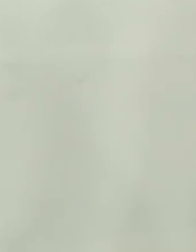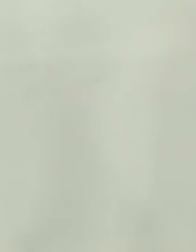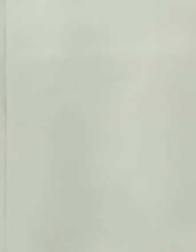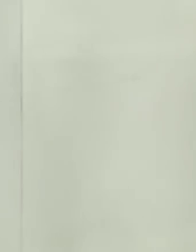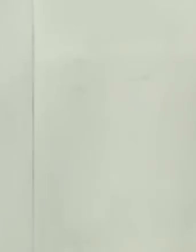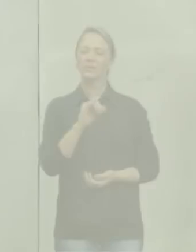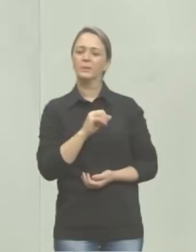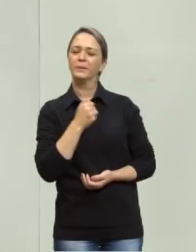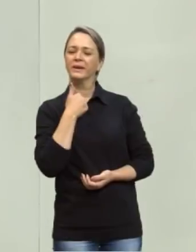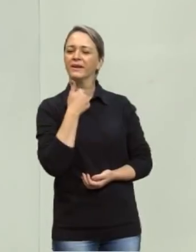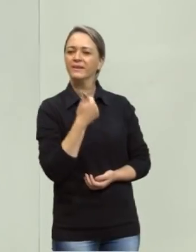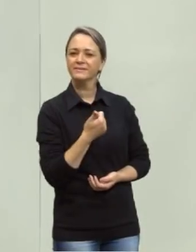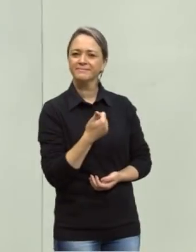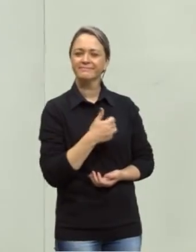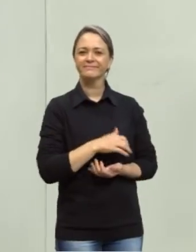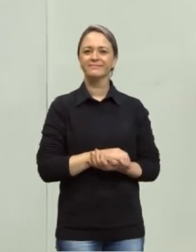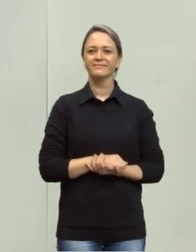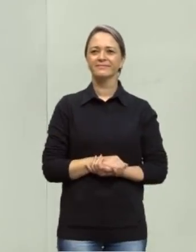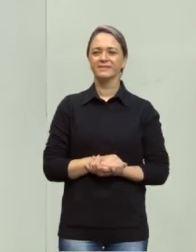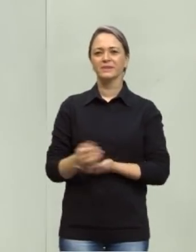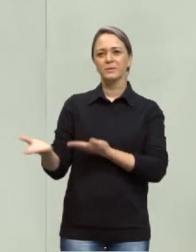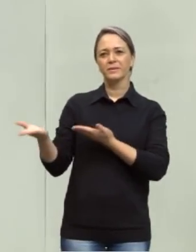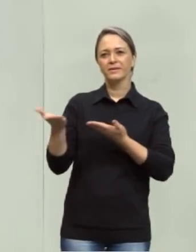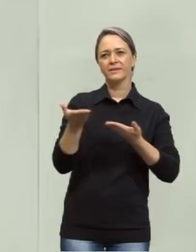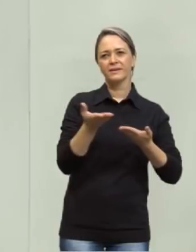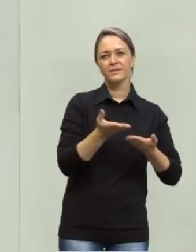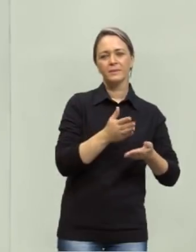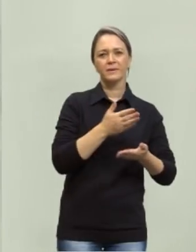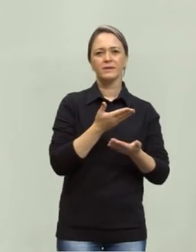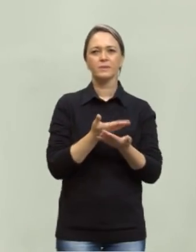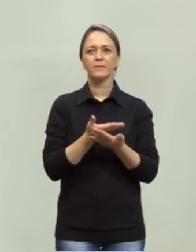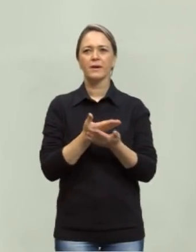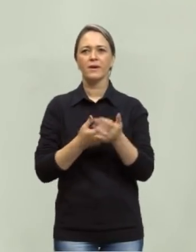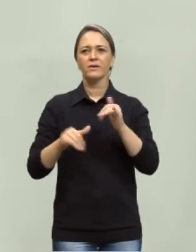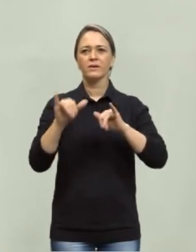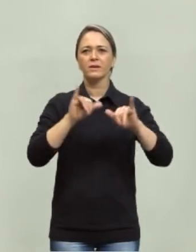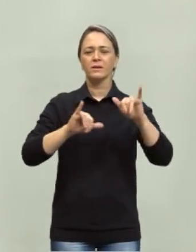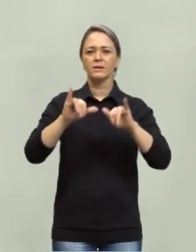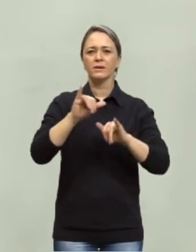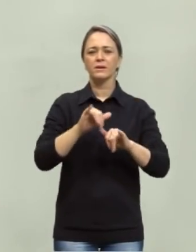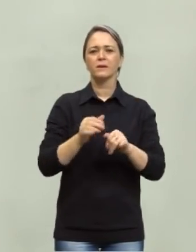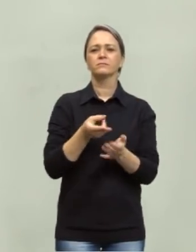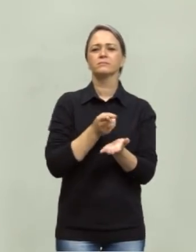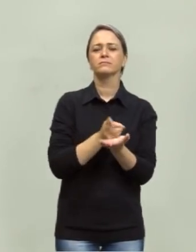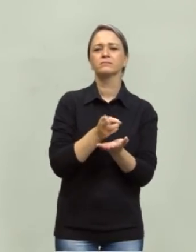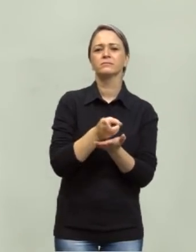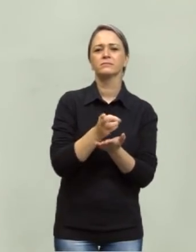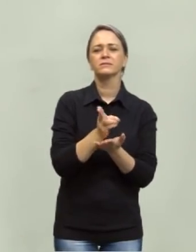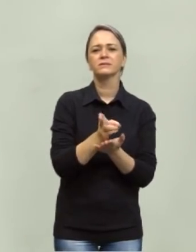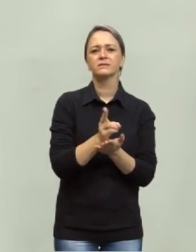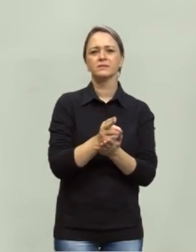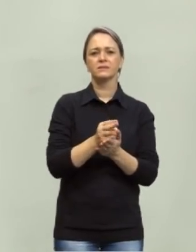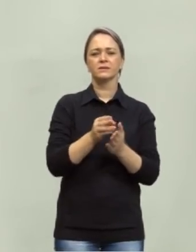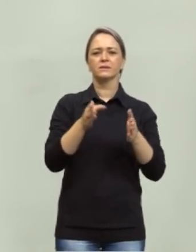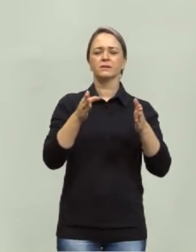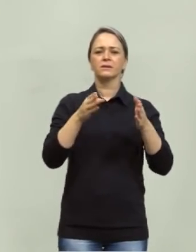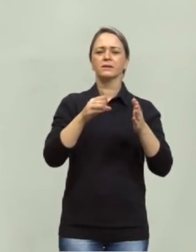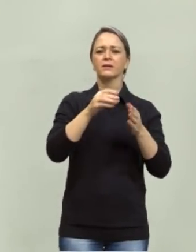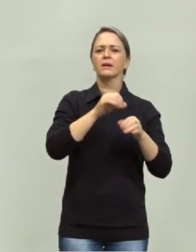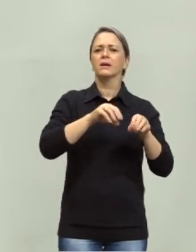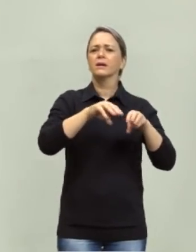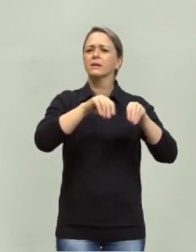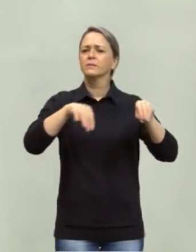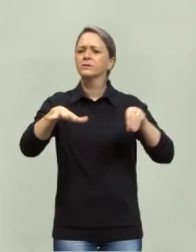olá pessoal tudo bem sejam bem-vindos a mais uma aula de química hoje dando sequência ao módulo de química geral e